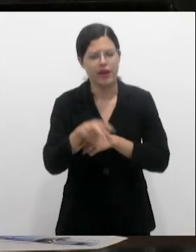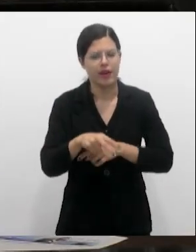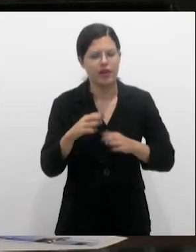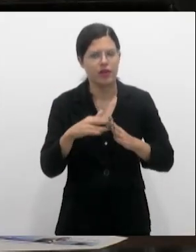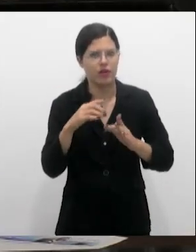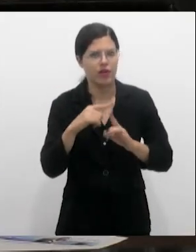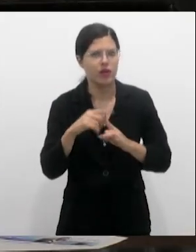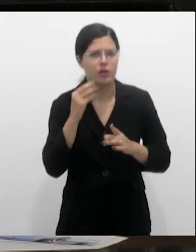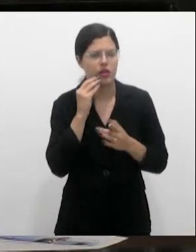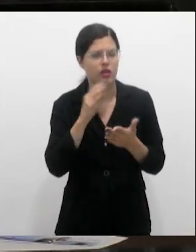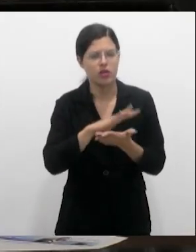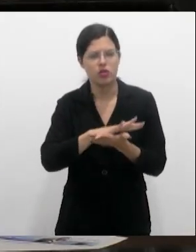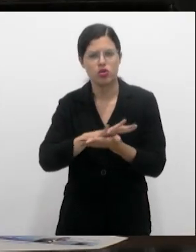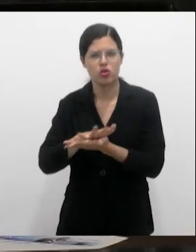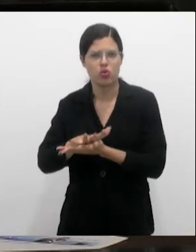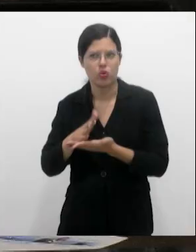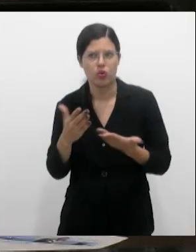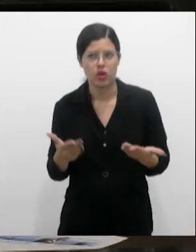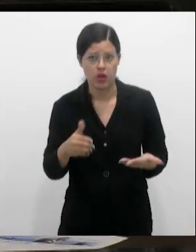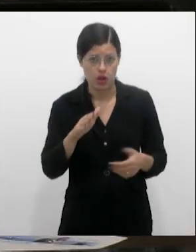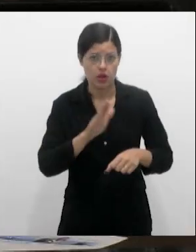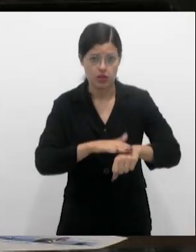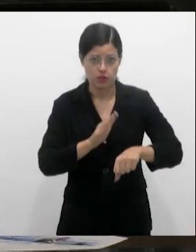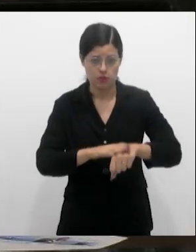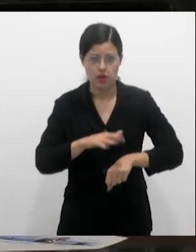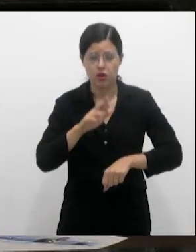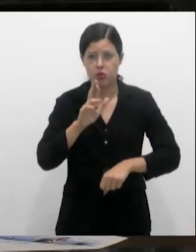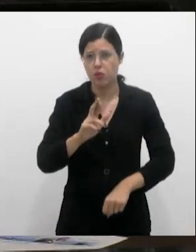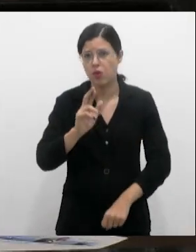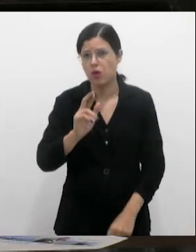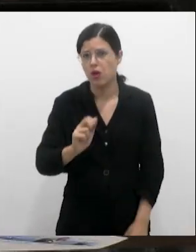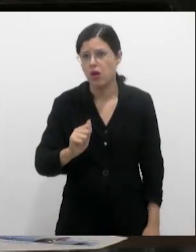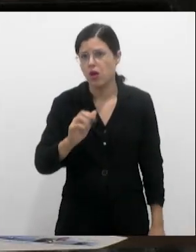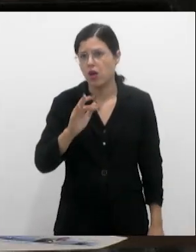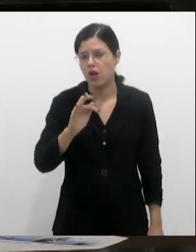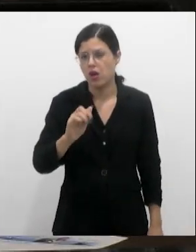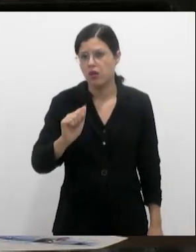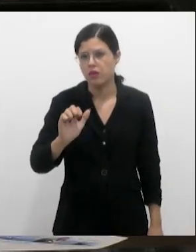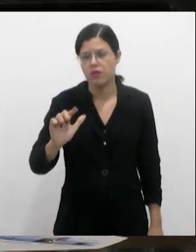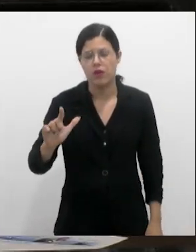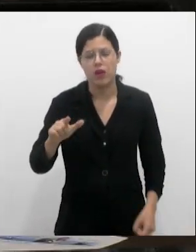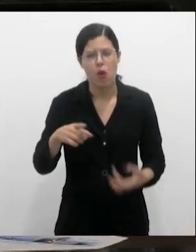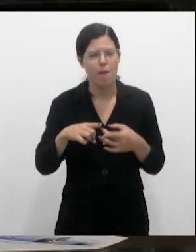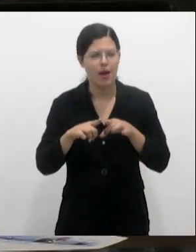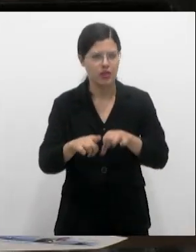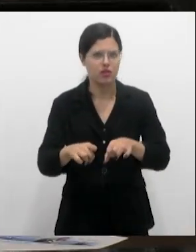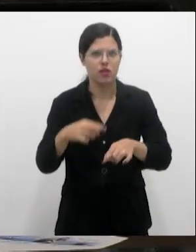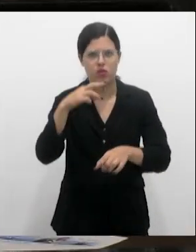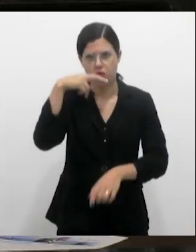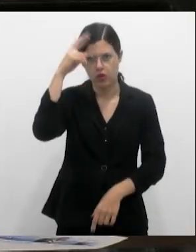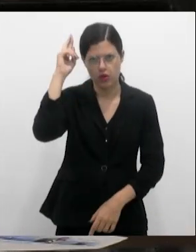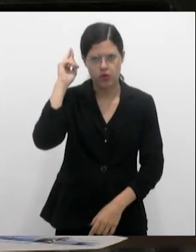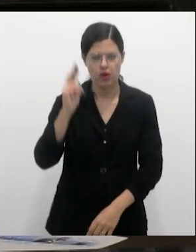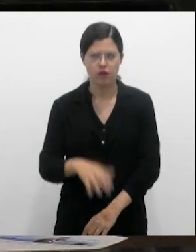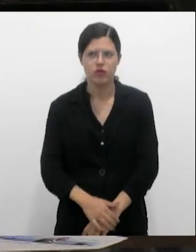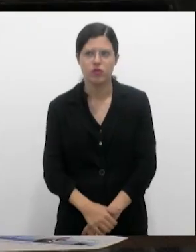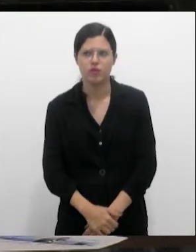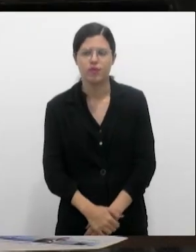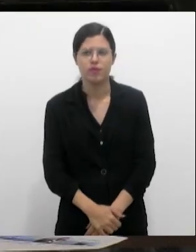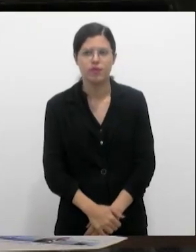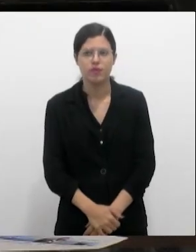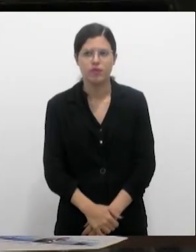por dentro. Esse mesmo Rafael Costa, apaniguado do Rodrigo Neves, que de